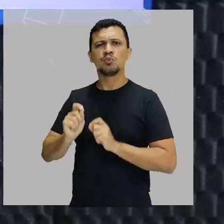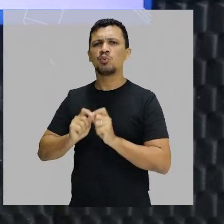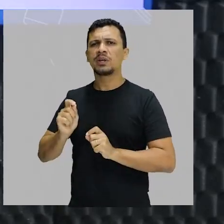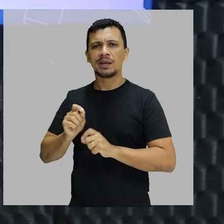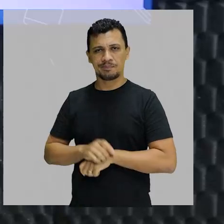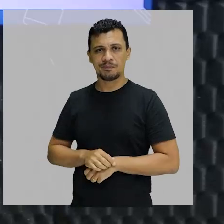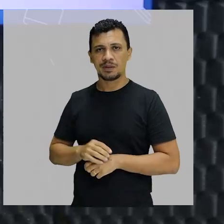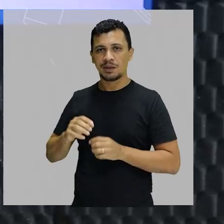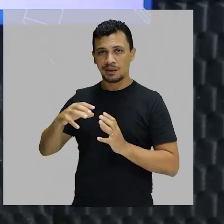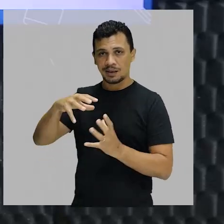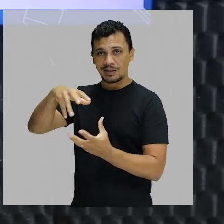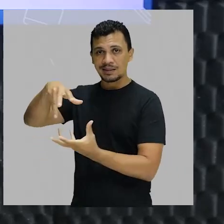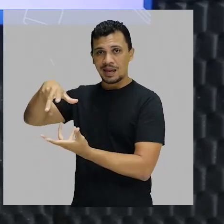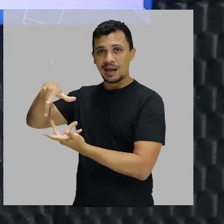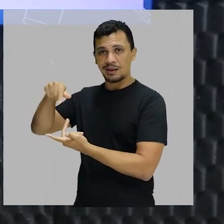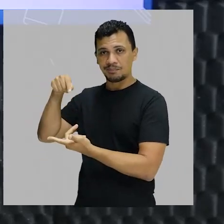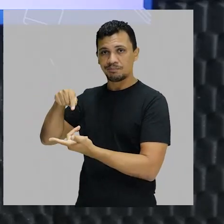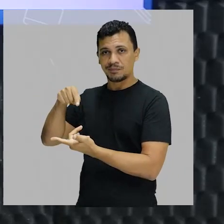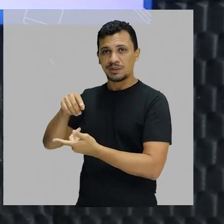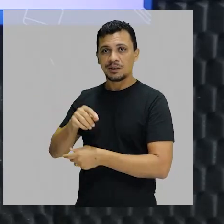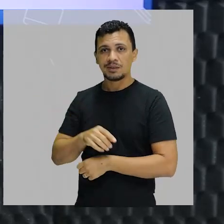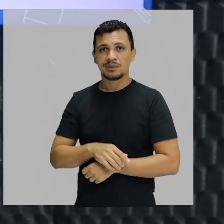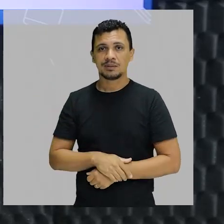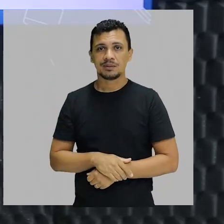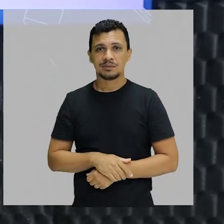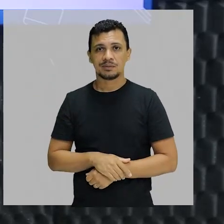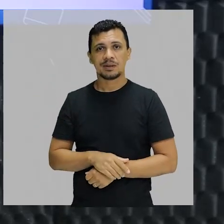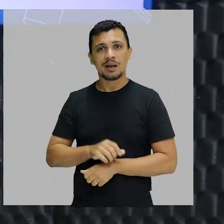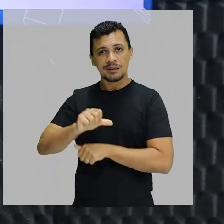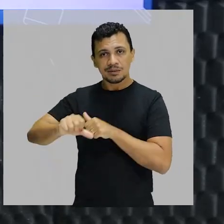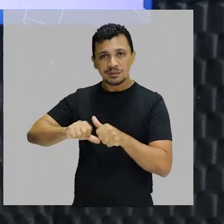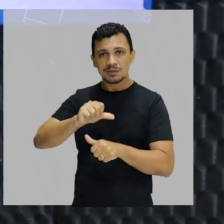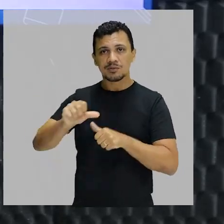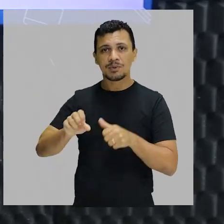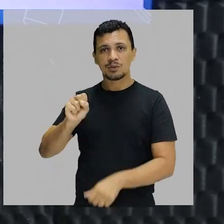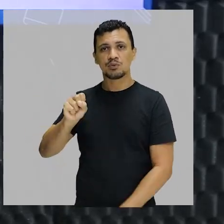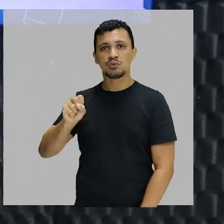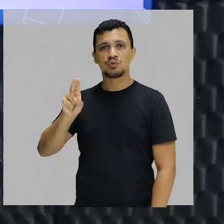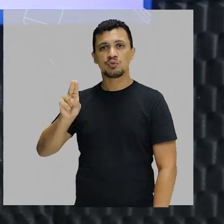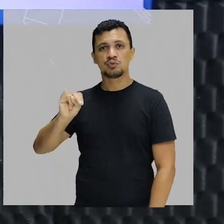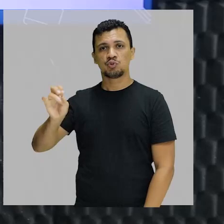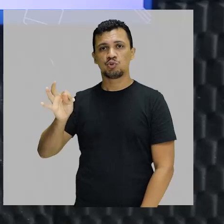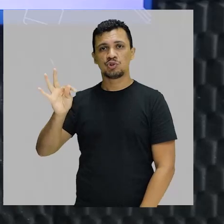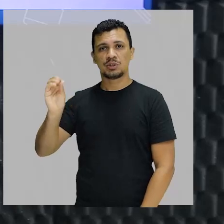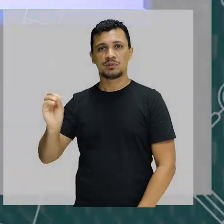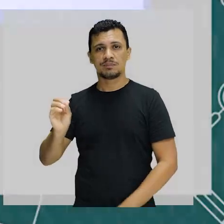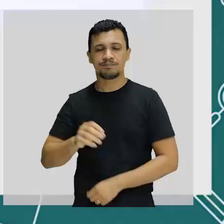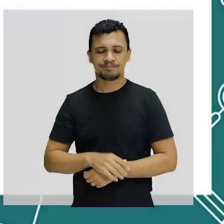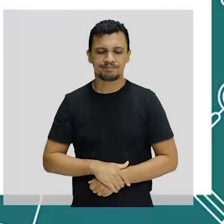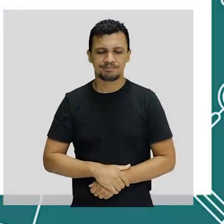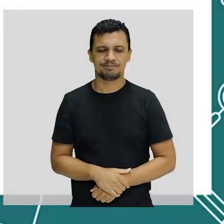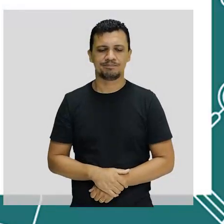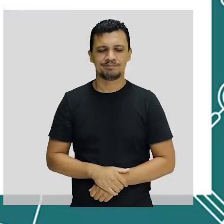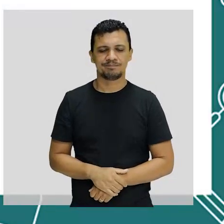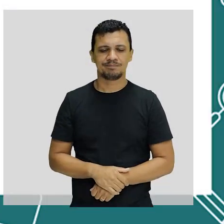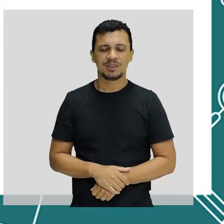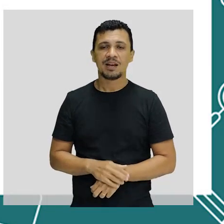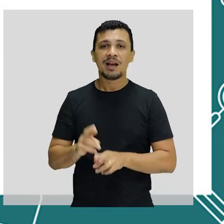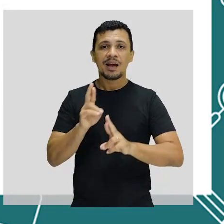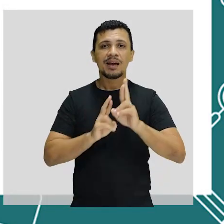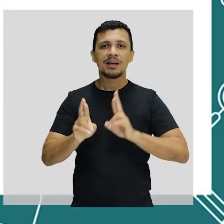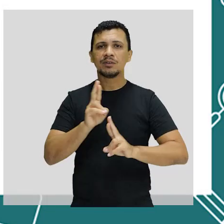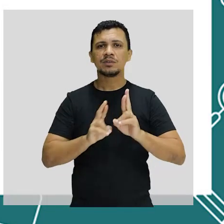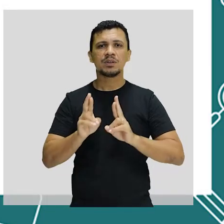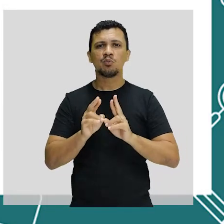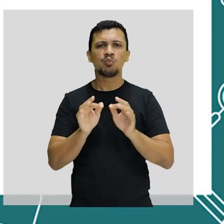vai passar a ser um sujeito. O substantivo passa a ser sujeito. Vamos mais na frente. Em relação à sua